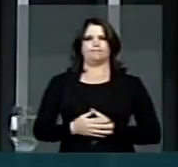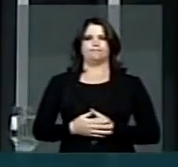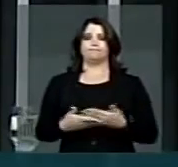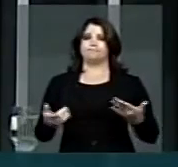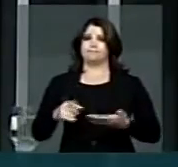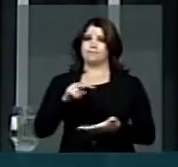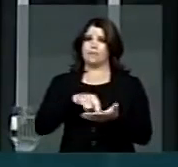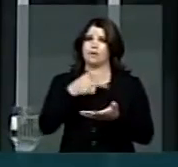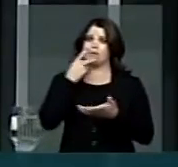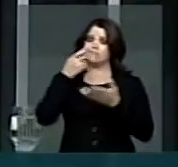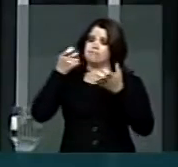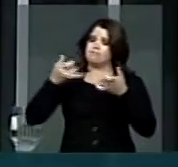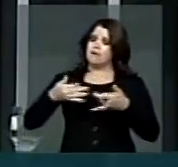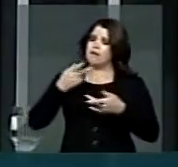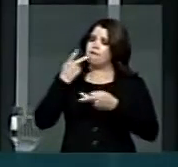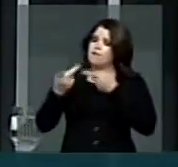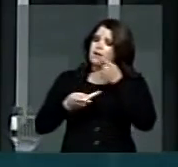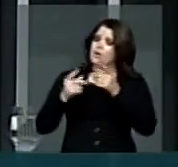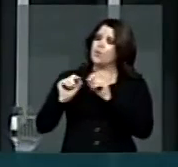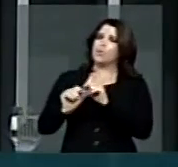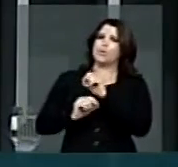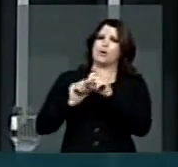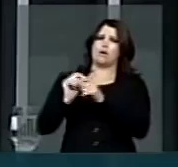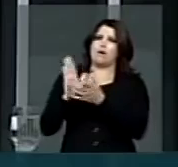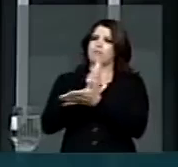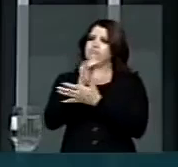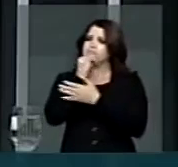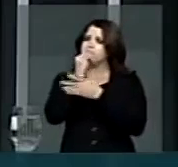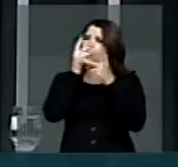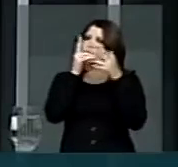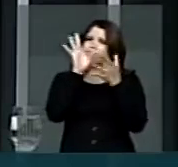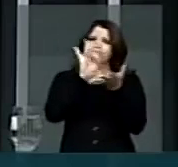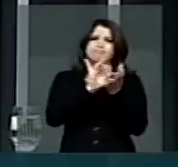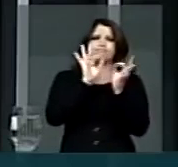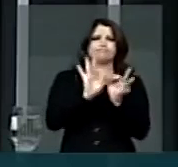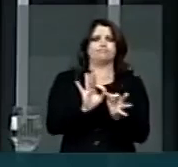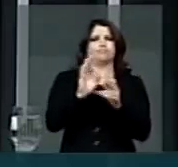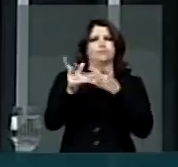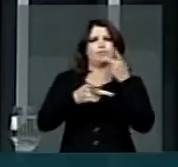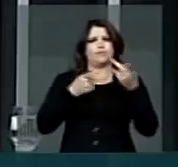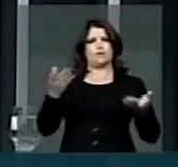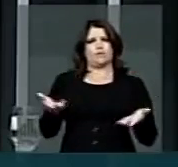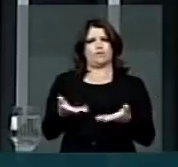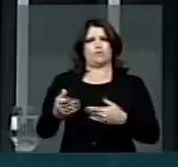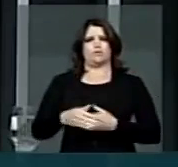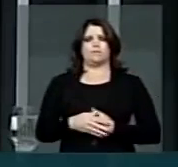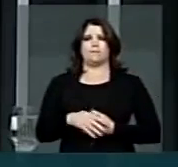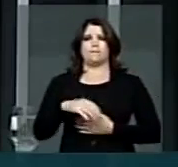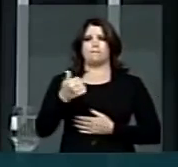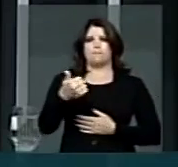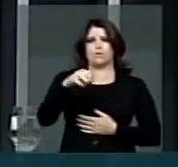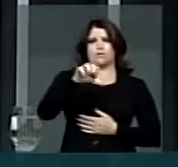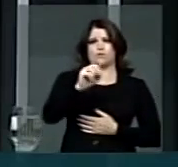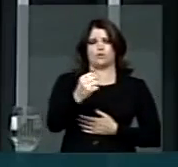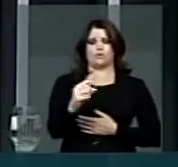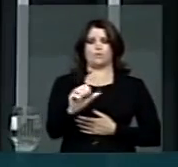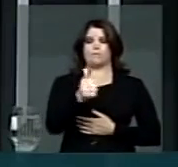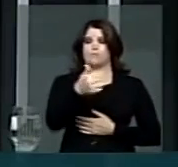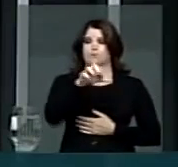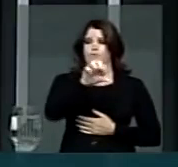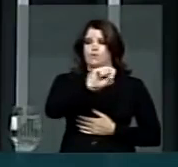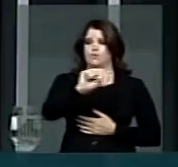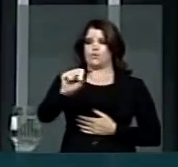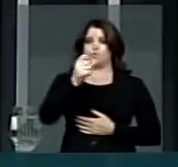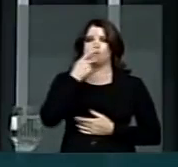Aqui faço um breve parênteses para citar alguns exemplos concretos do que estou falando. Em 1988,